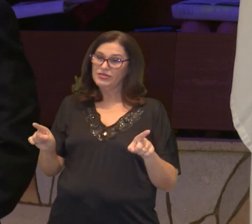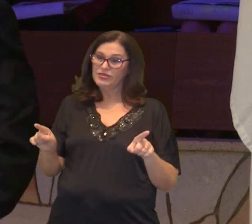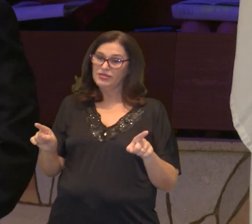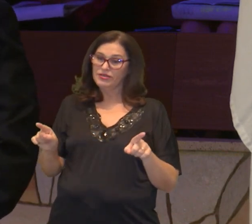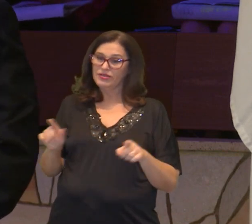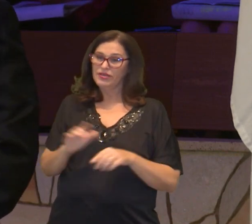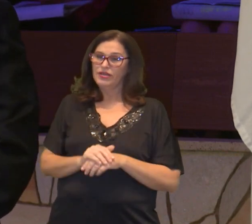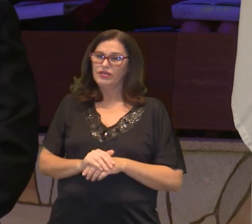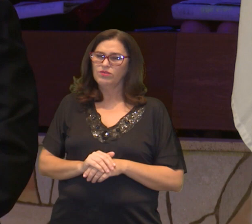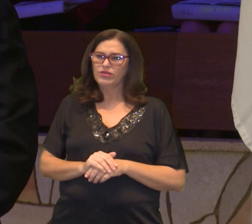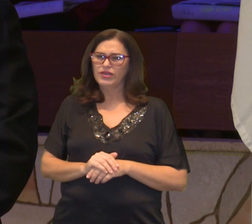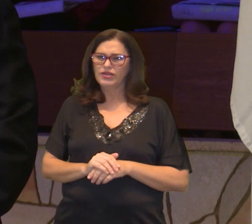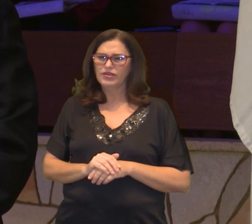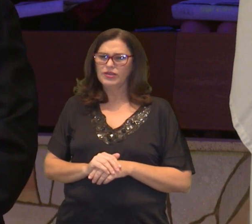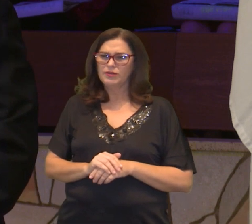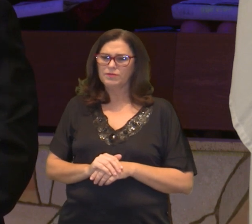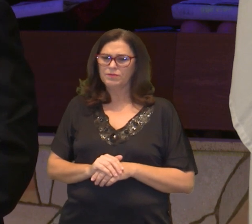aviso.